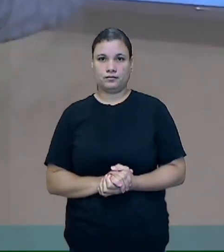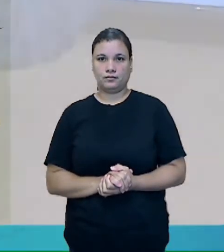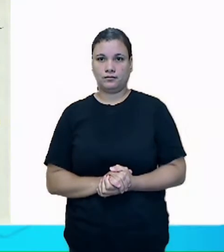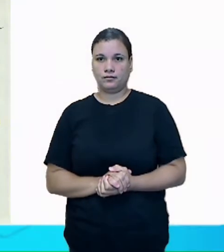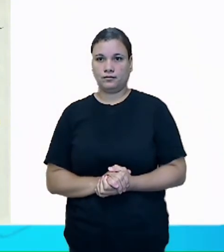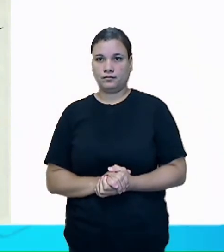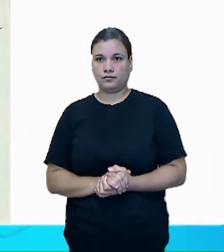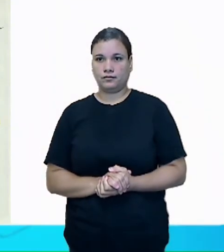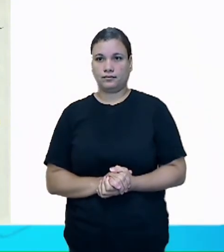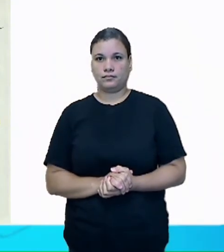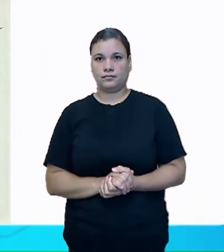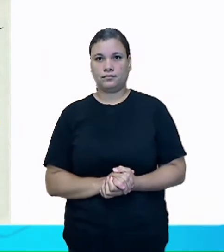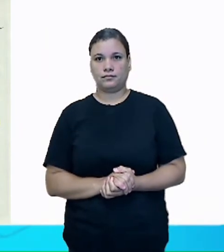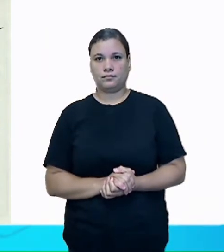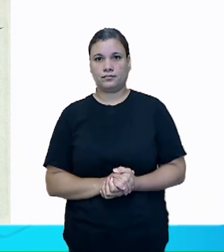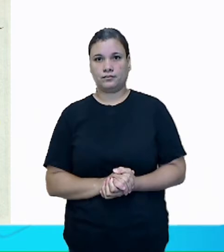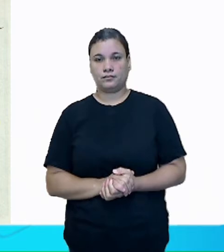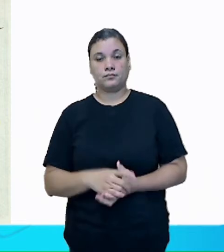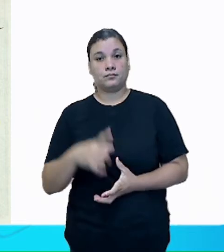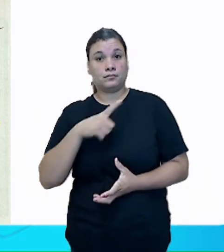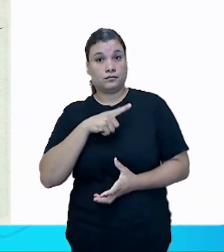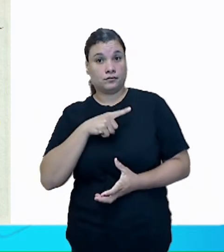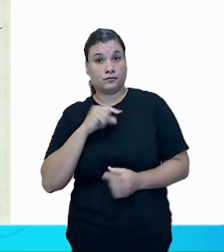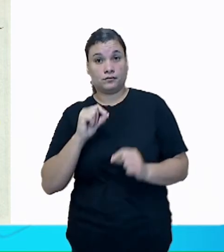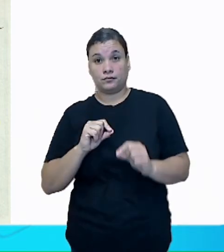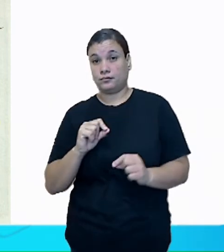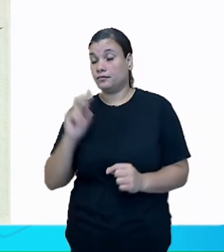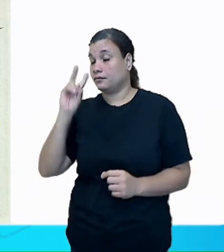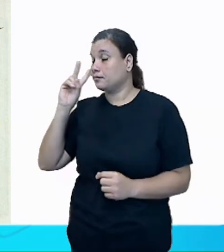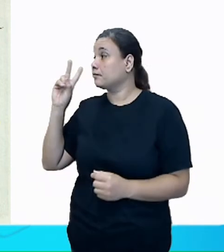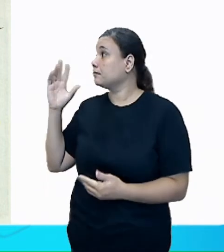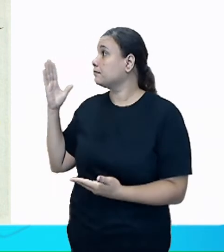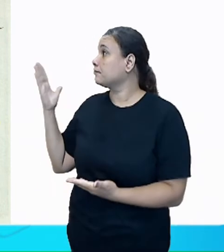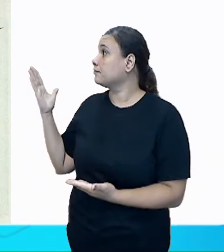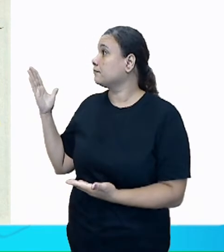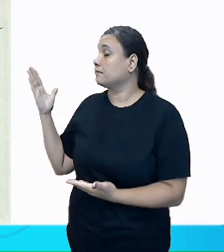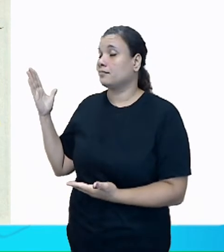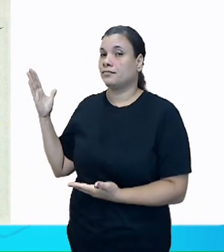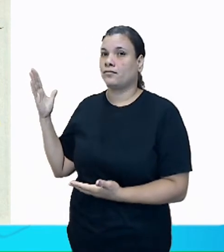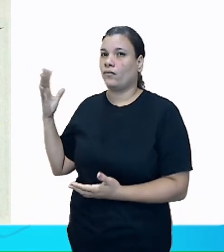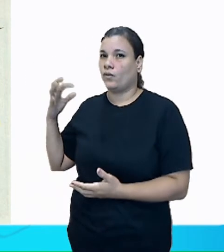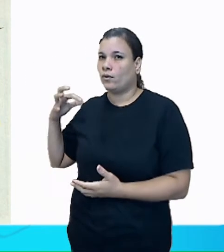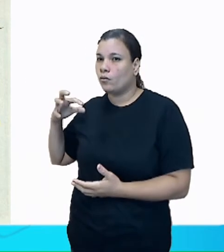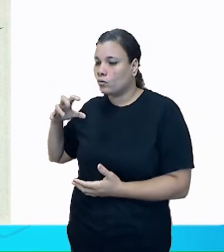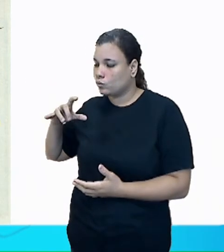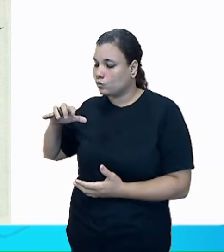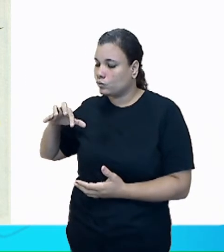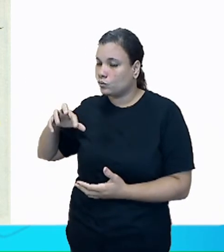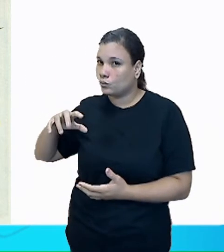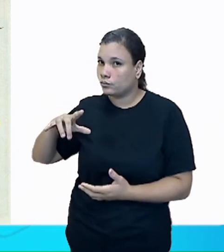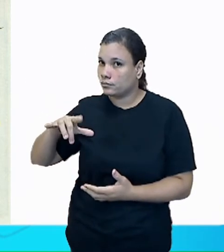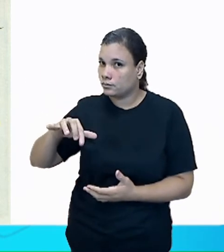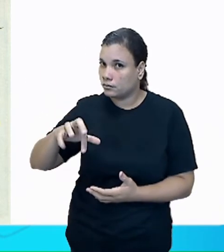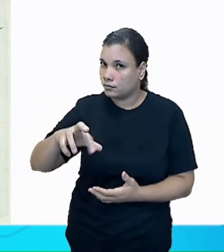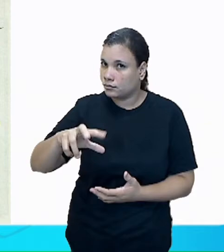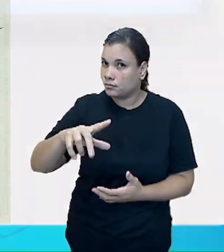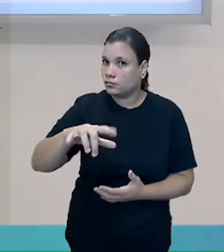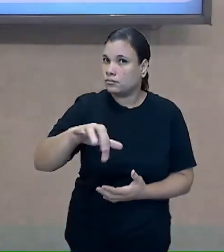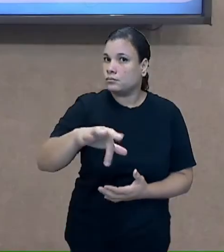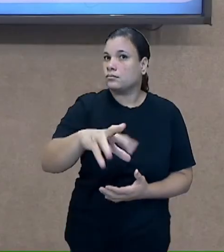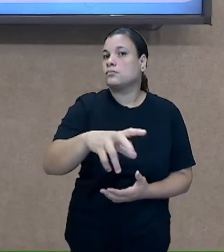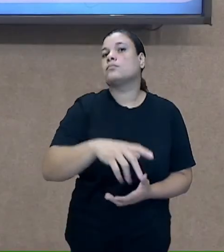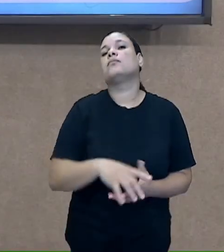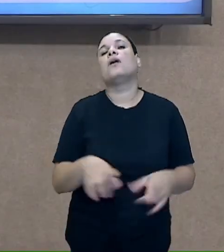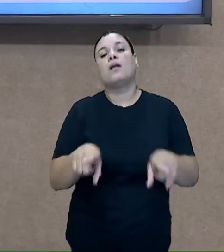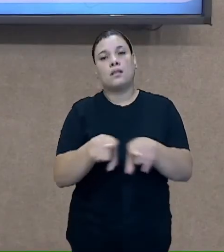do escorpião. As aranhas também, ultimamente, têm causado alguns danos e que também pertencem a